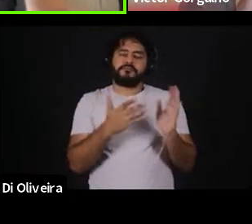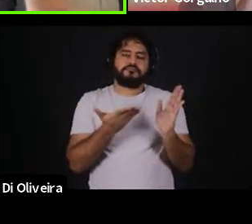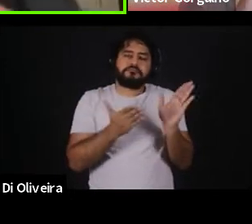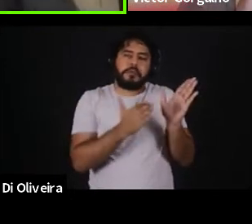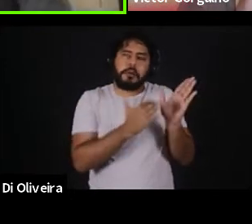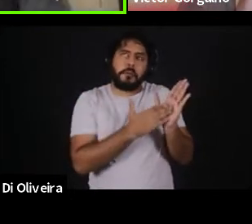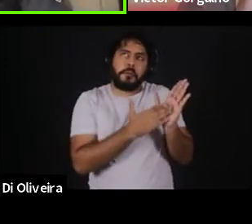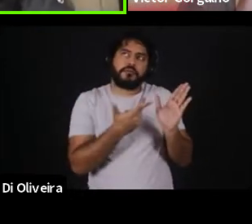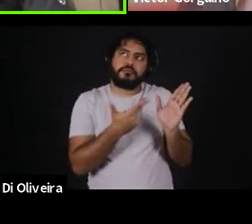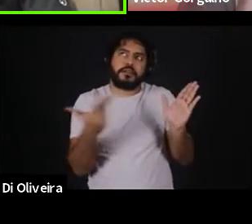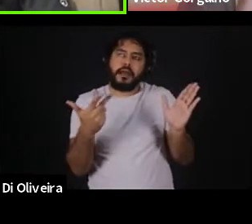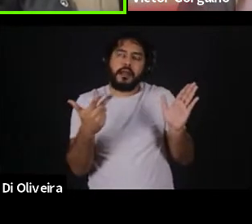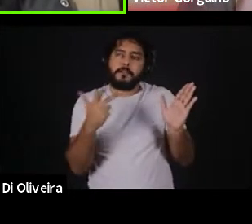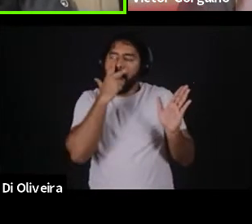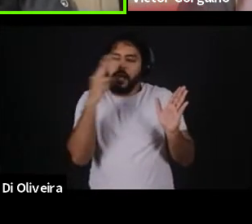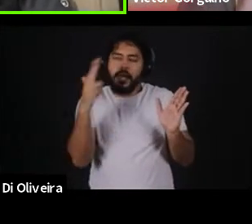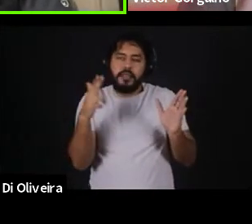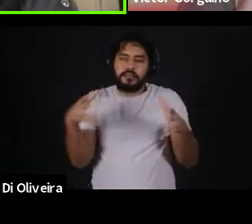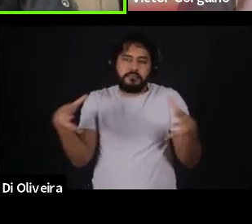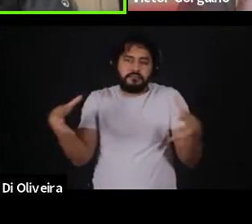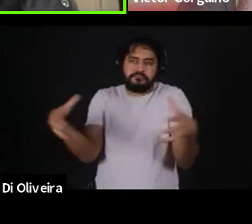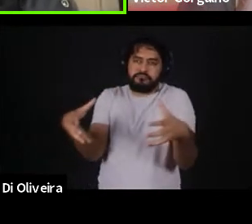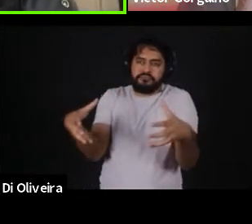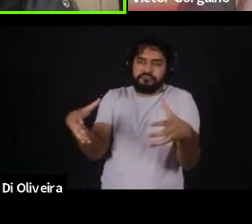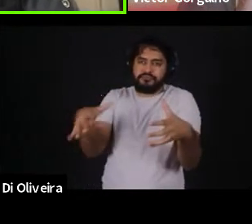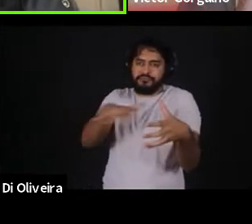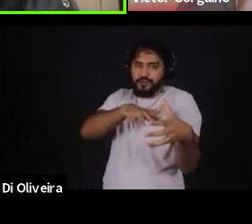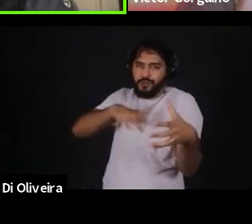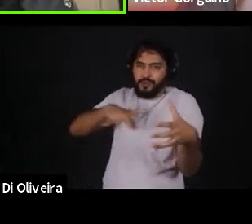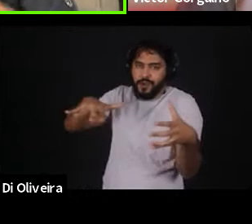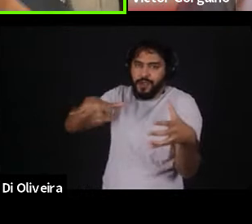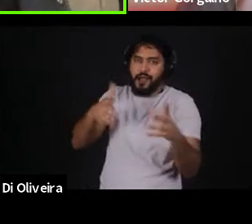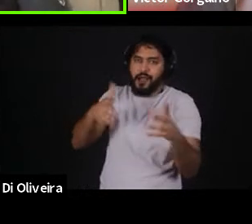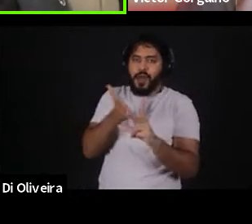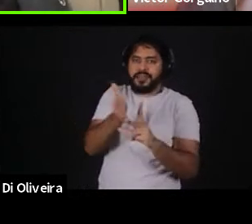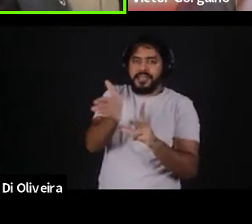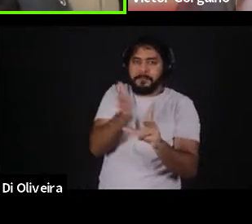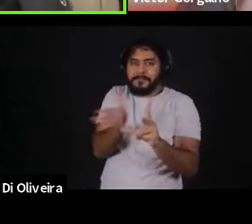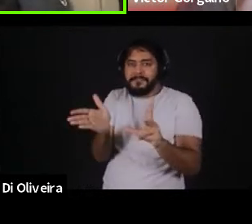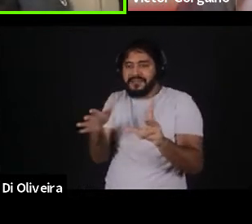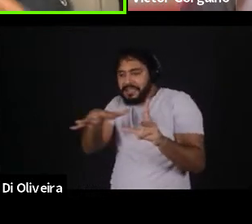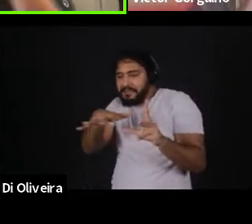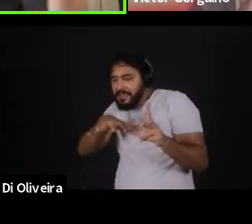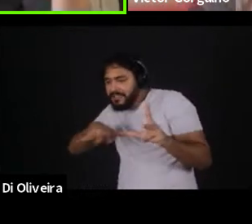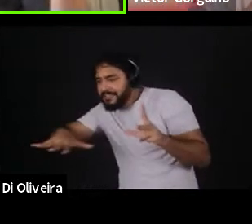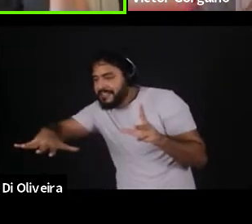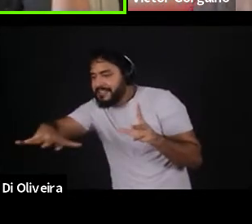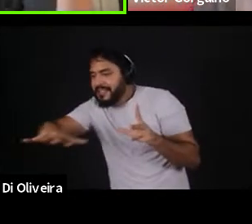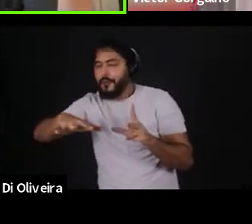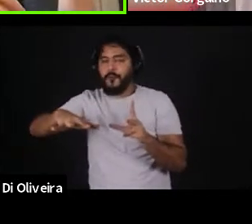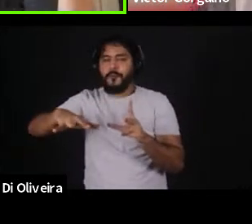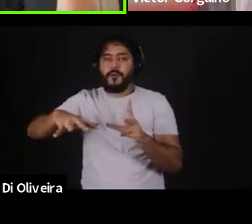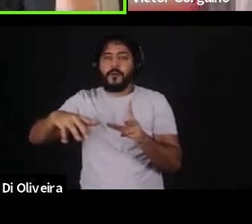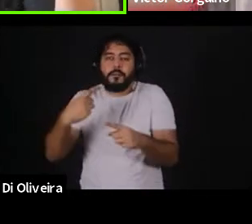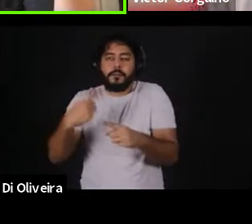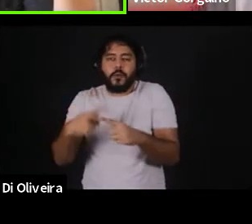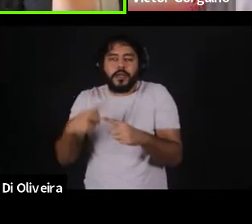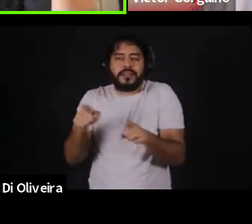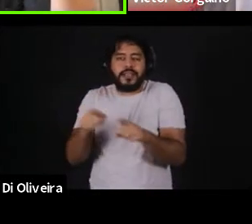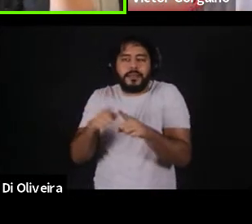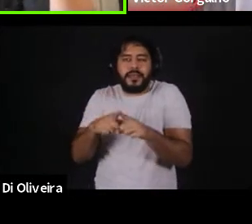sei lá, de um cosmos ali, bem específico, de uma dimensão mesmo. Porque tem a questão da câmera lenta,